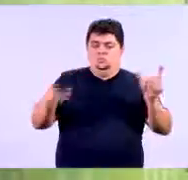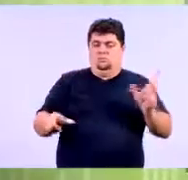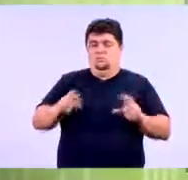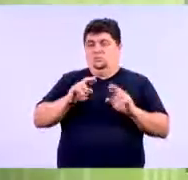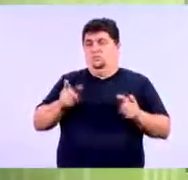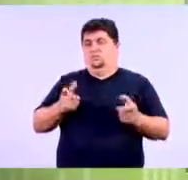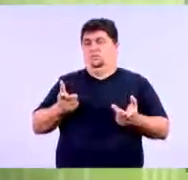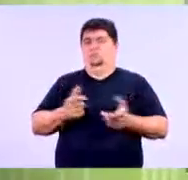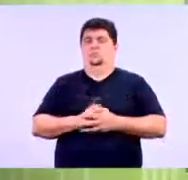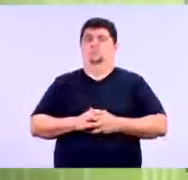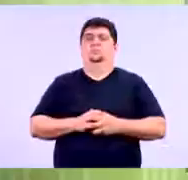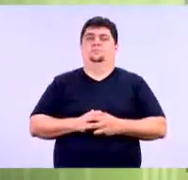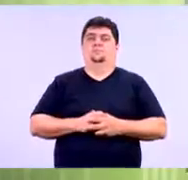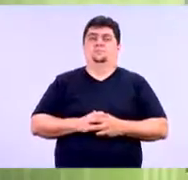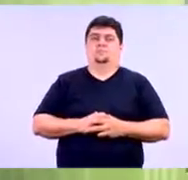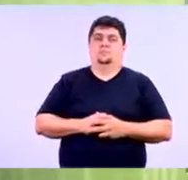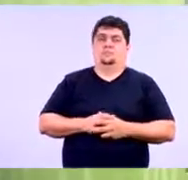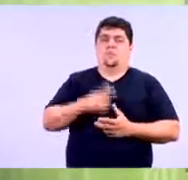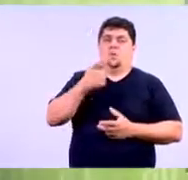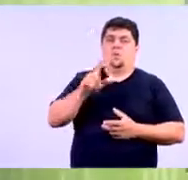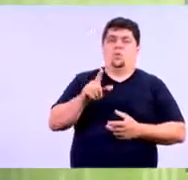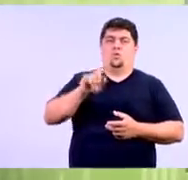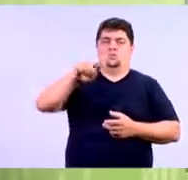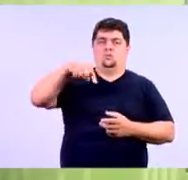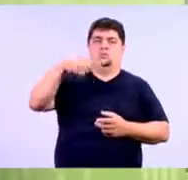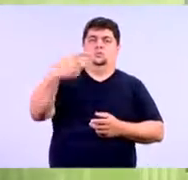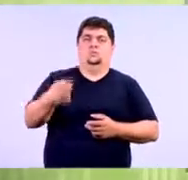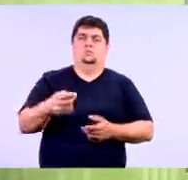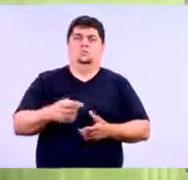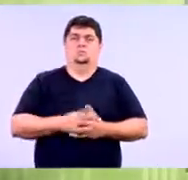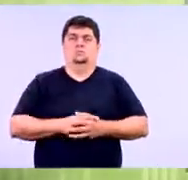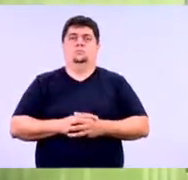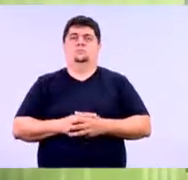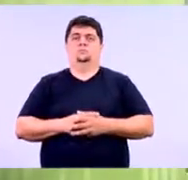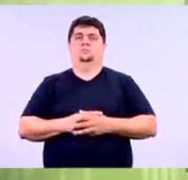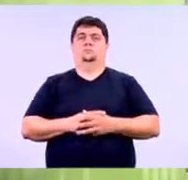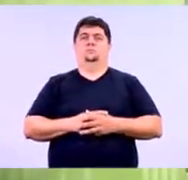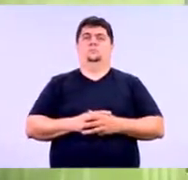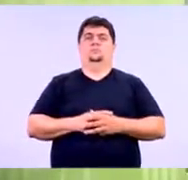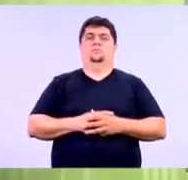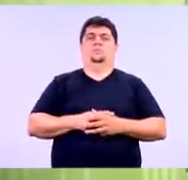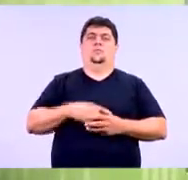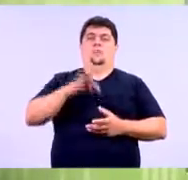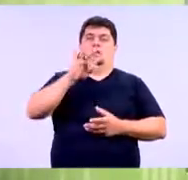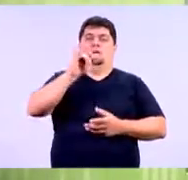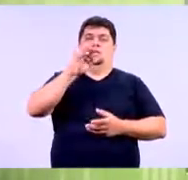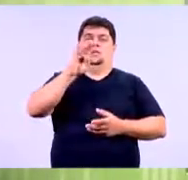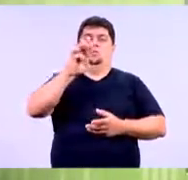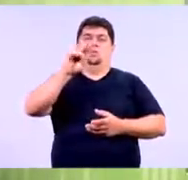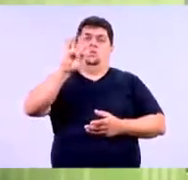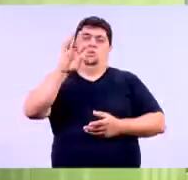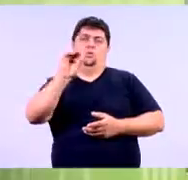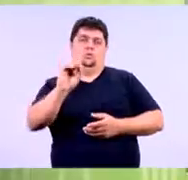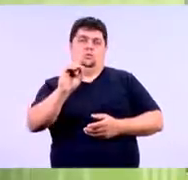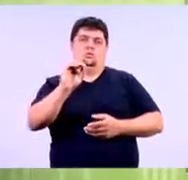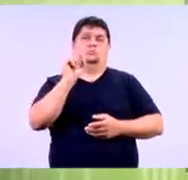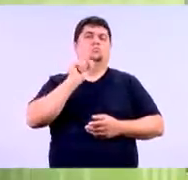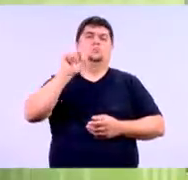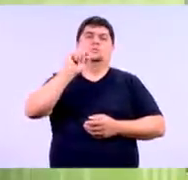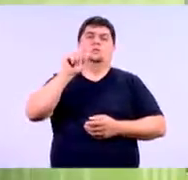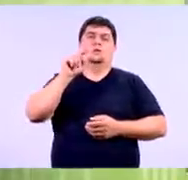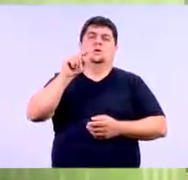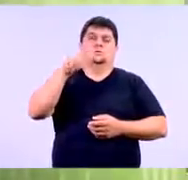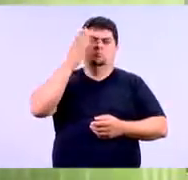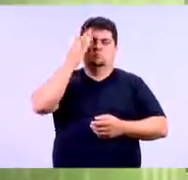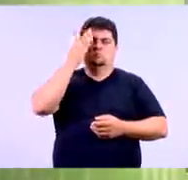ou não. Então, passamos à frente agora ao nosso tributo, o conceito de tributo. O que vem a ser tributo para